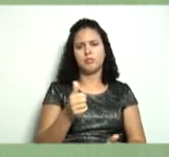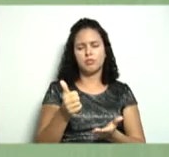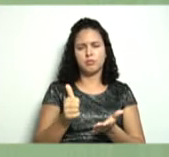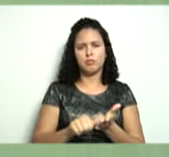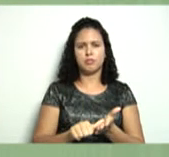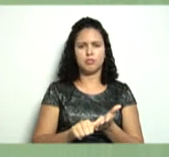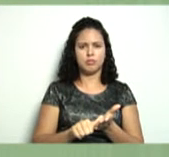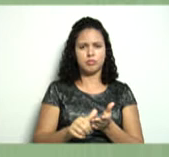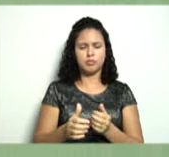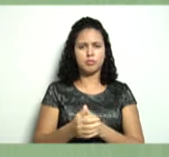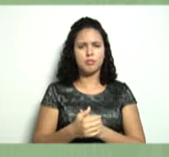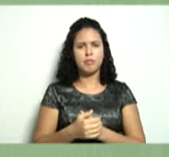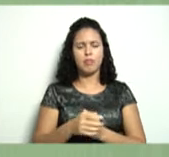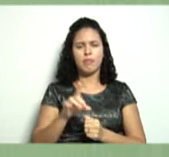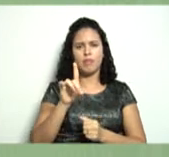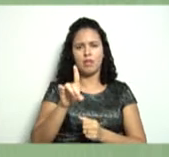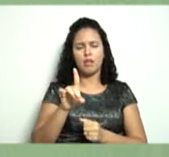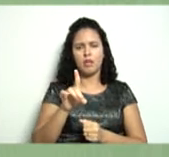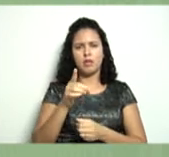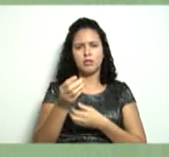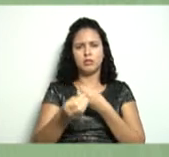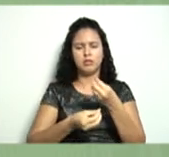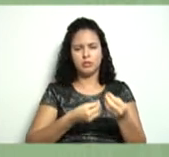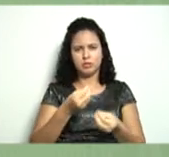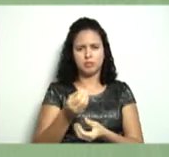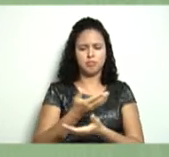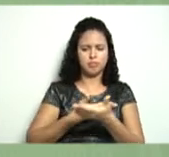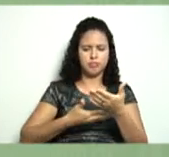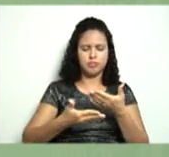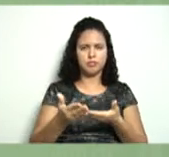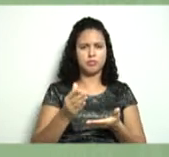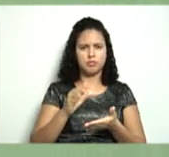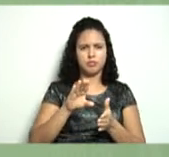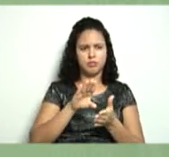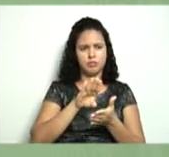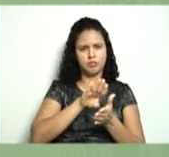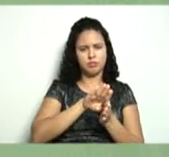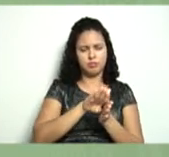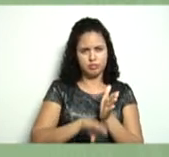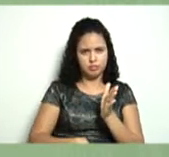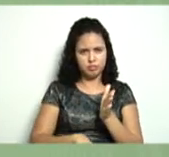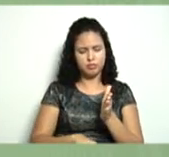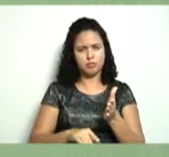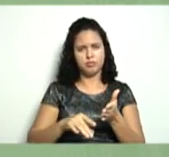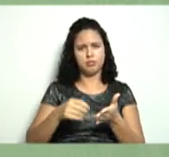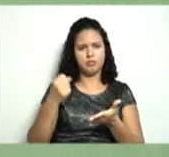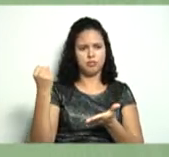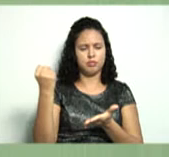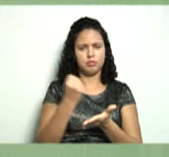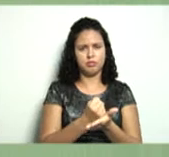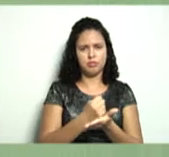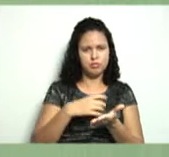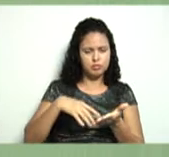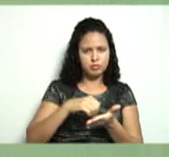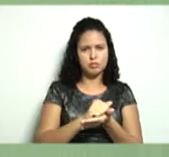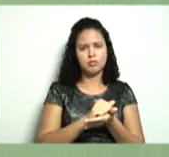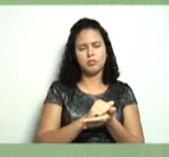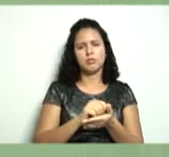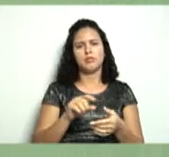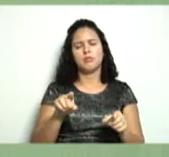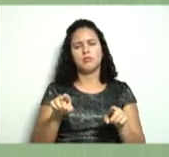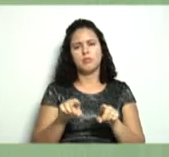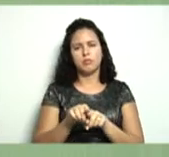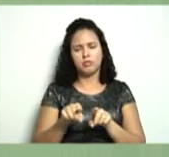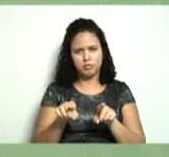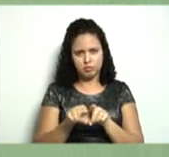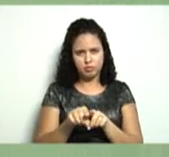associado. D. A forma de devolução das sobras registradas aos associados, ou do rateio das